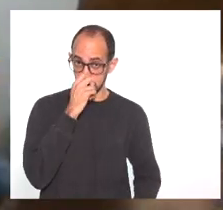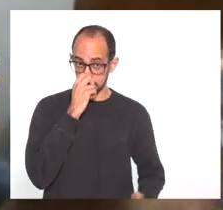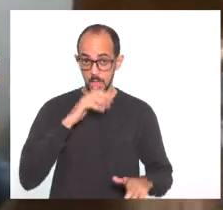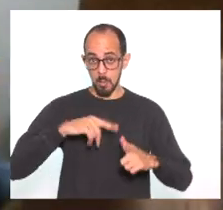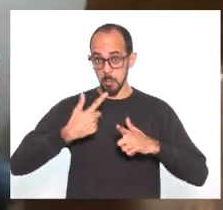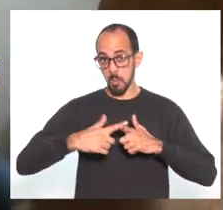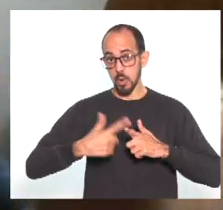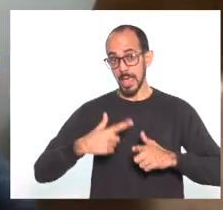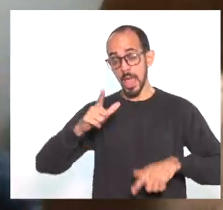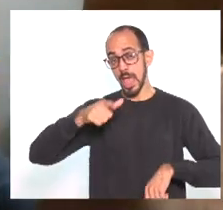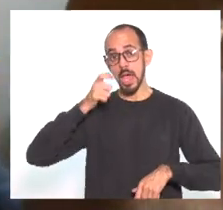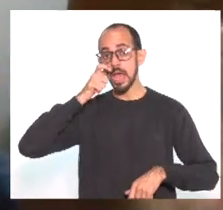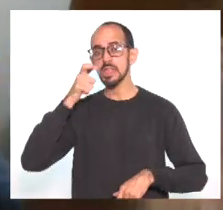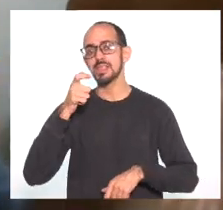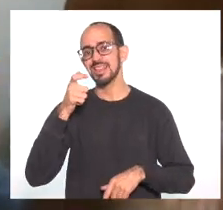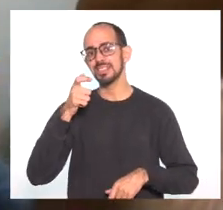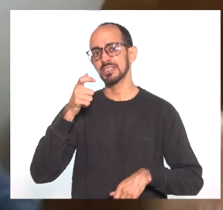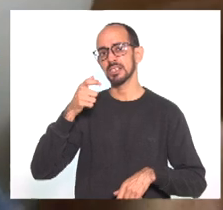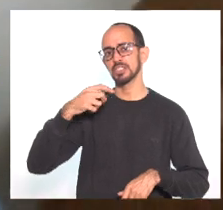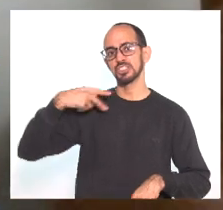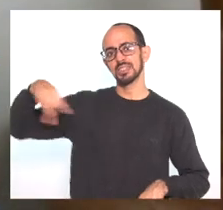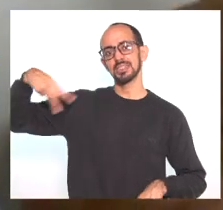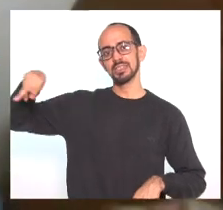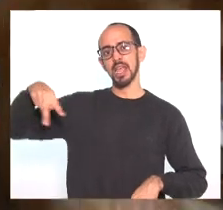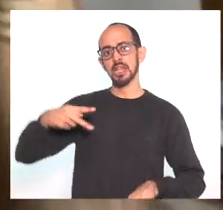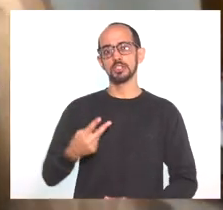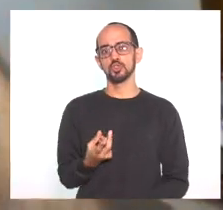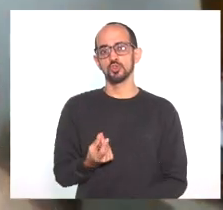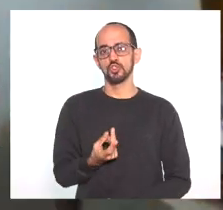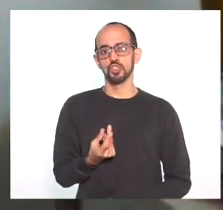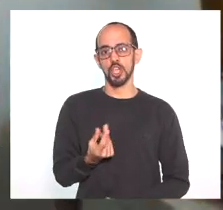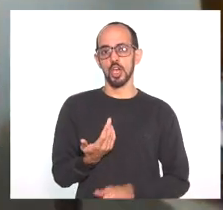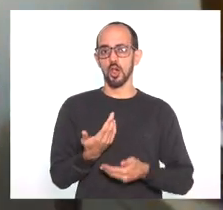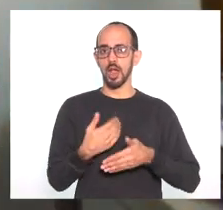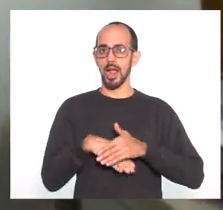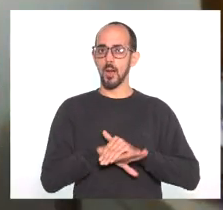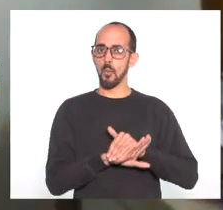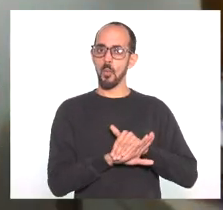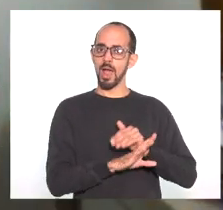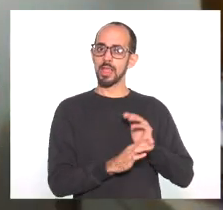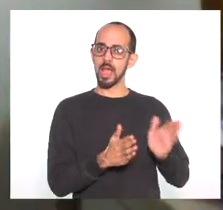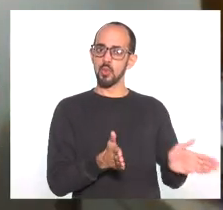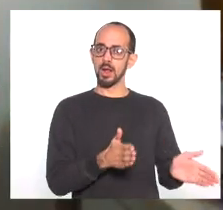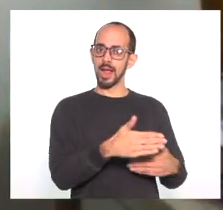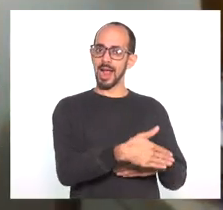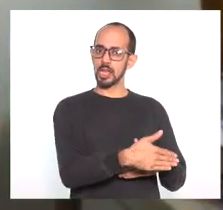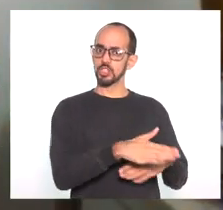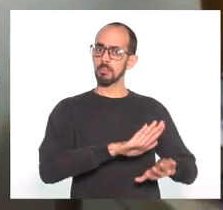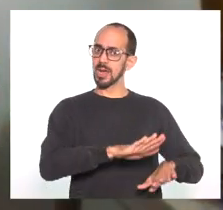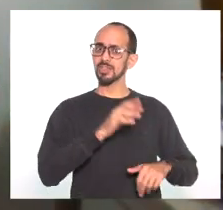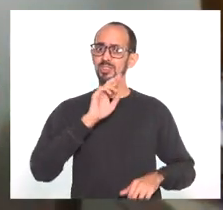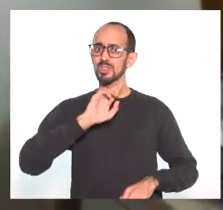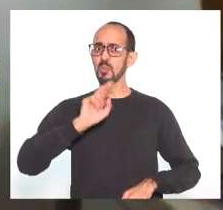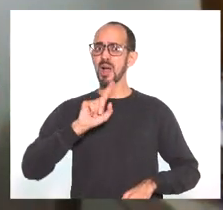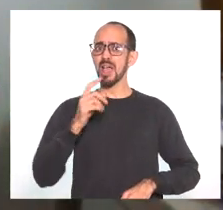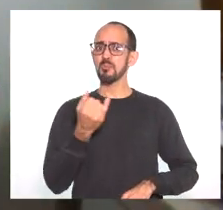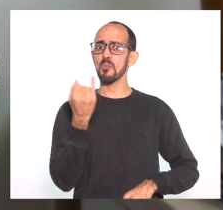era interessante para o fluxo de caixa deles, mas não era interessante para o fluxo de